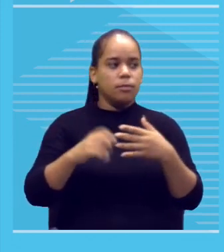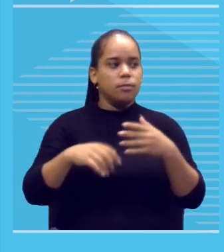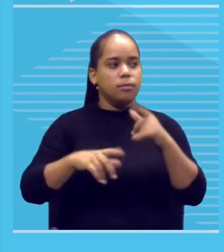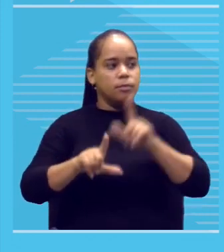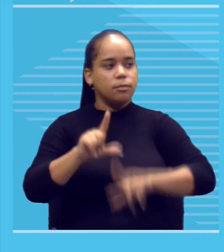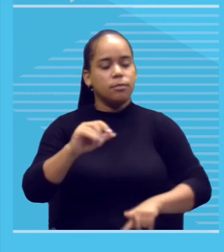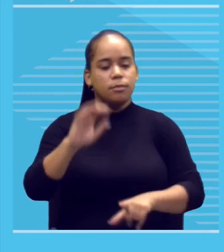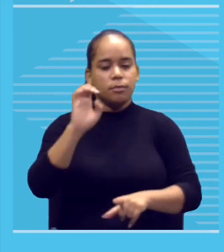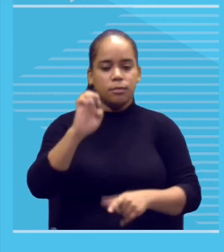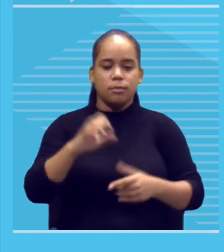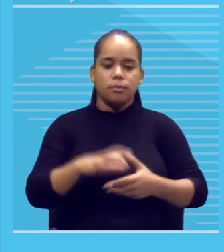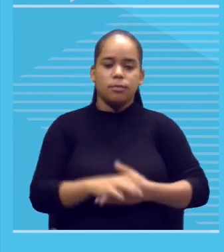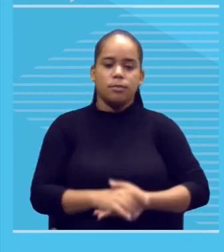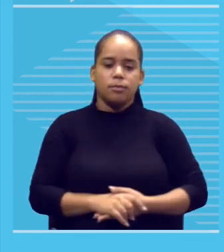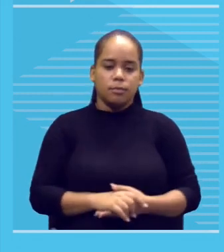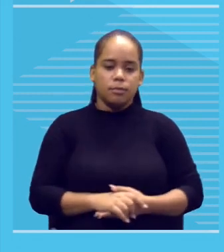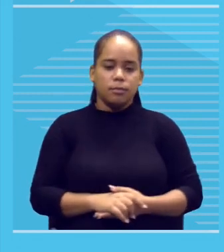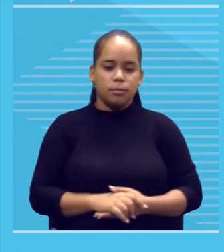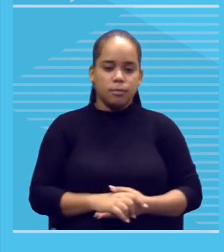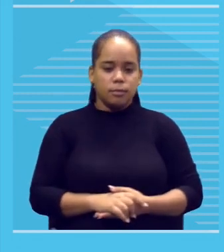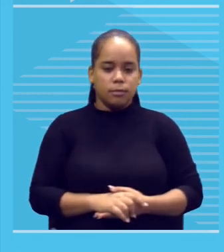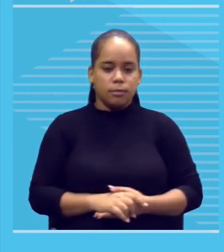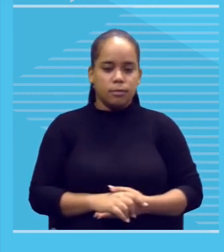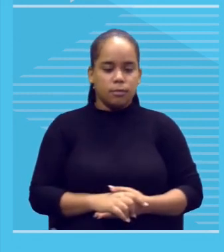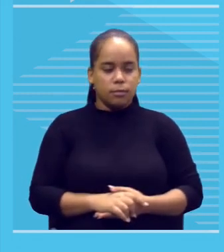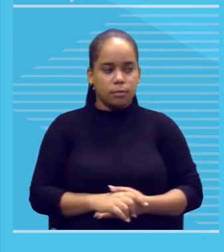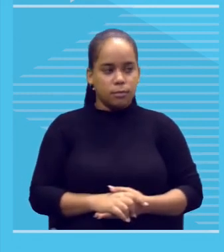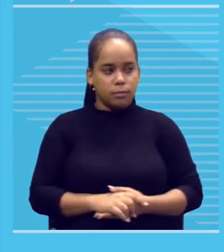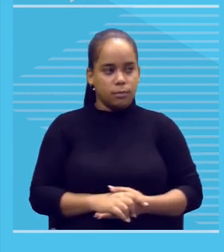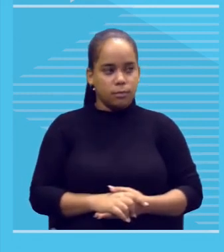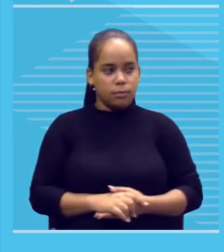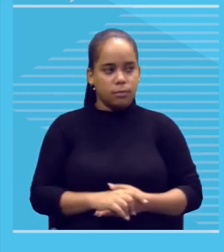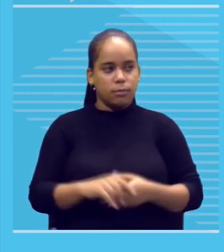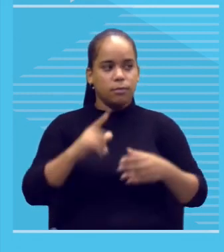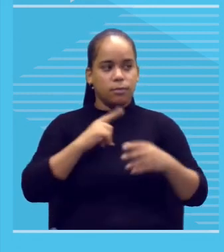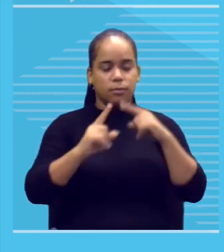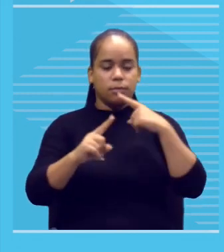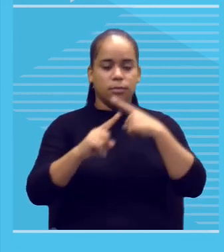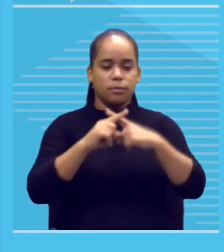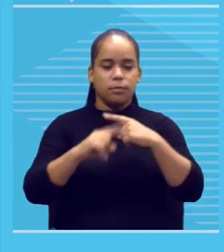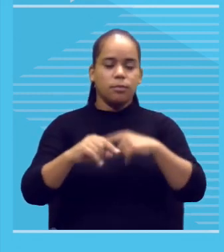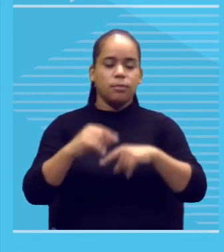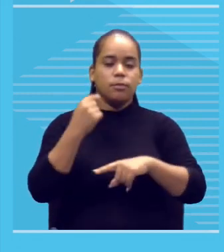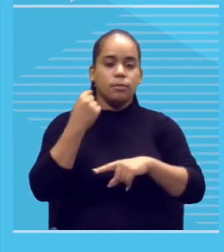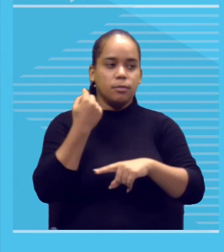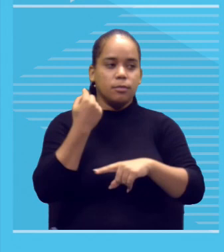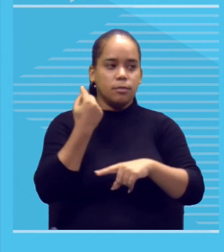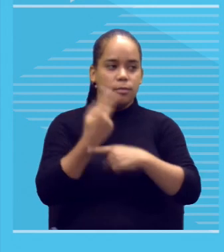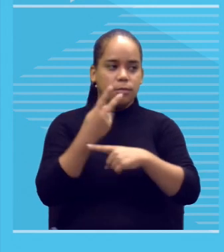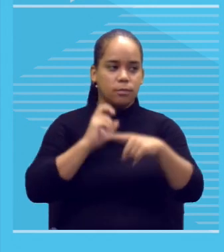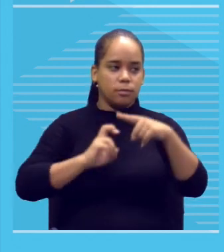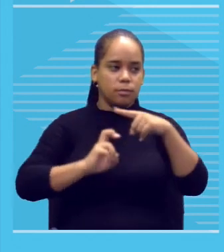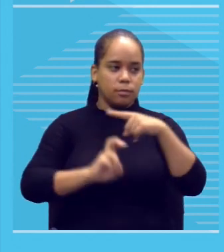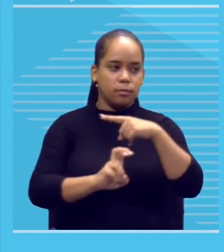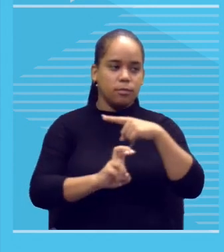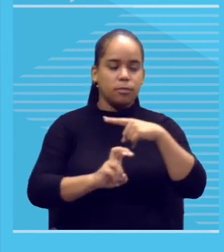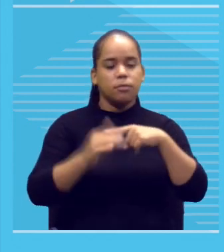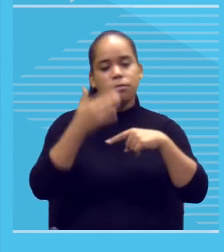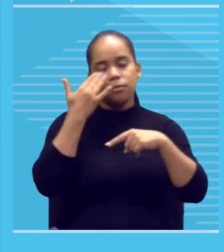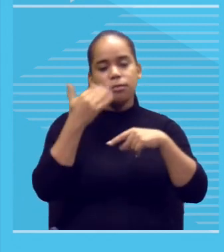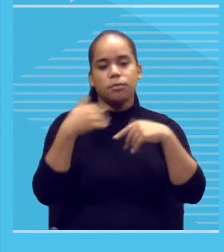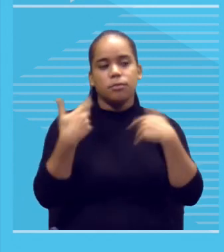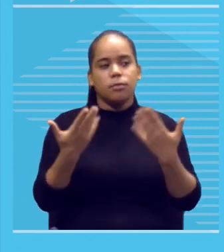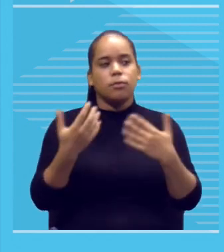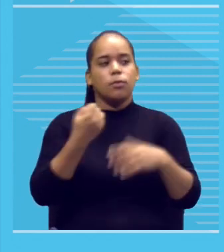dois quintos de um número dois eu estou multiplicando por 2 esse número eu não sei que número é esse